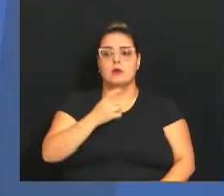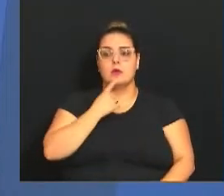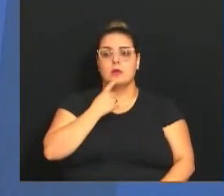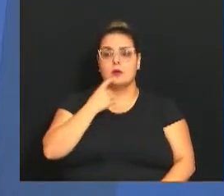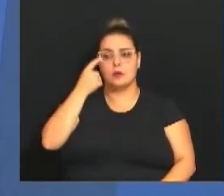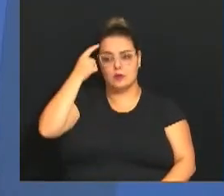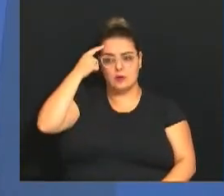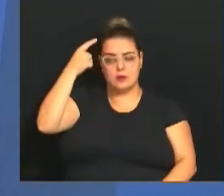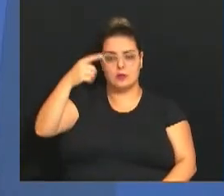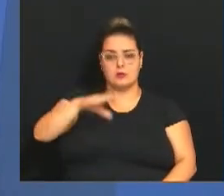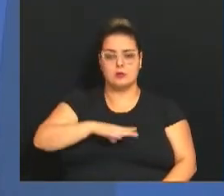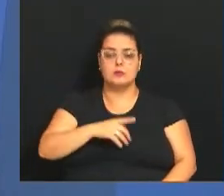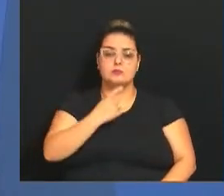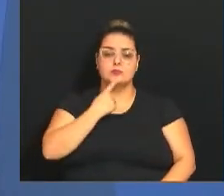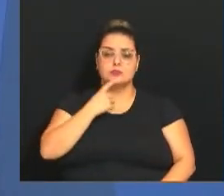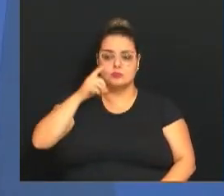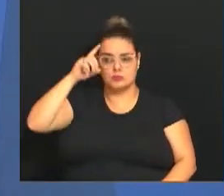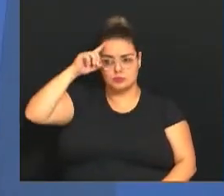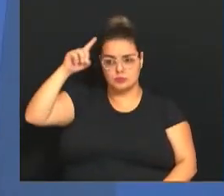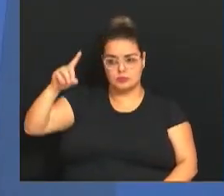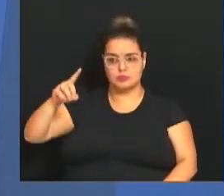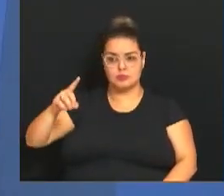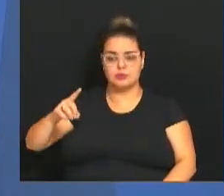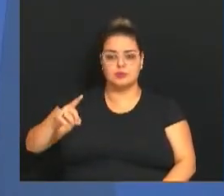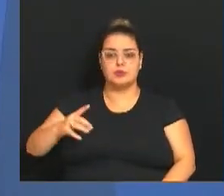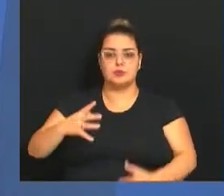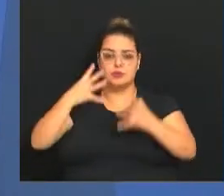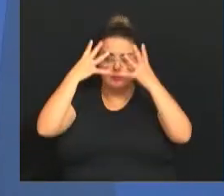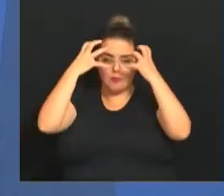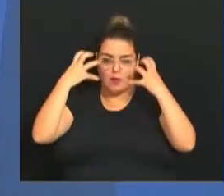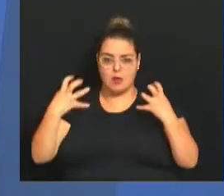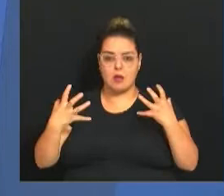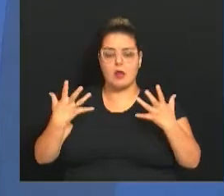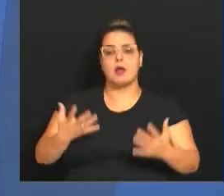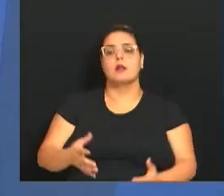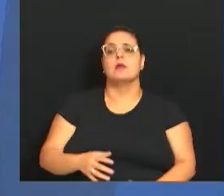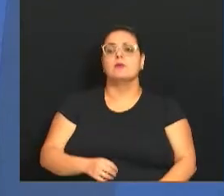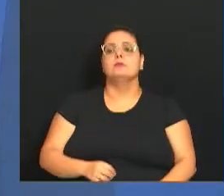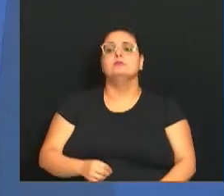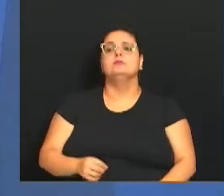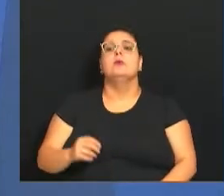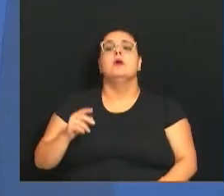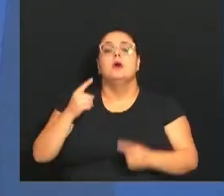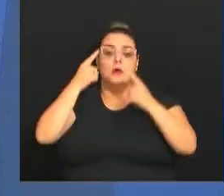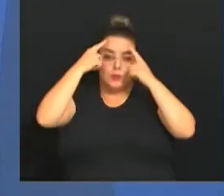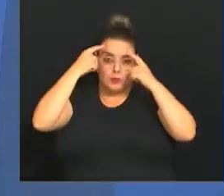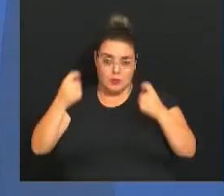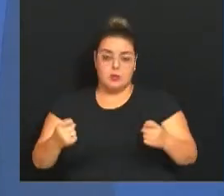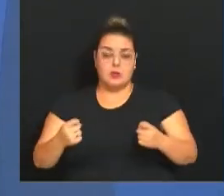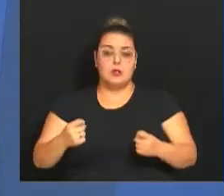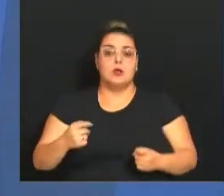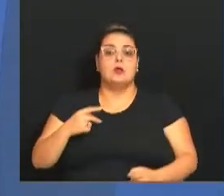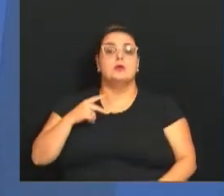criar em Campinas o Dia Marielle Franco de enfrentamento à violência política contra mulheres negras,